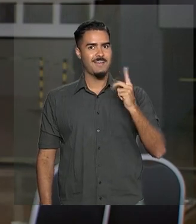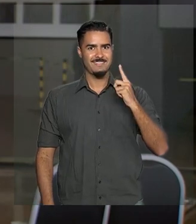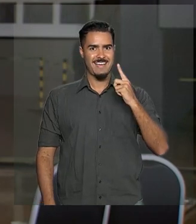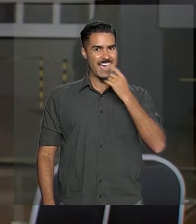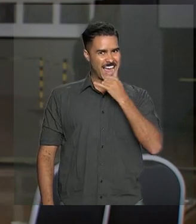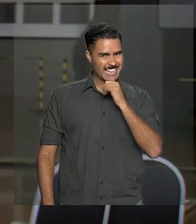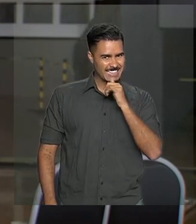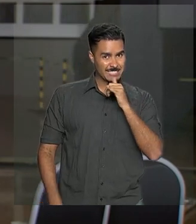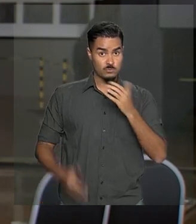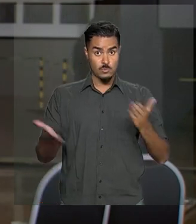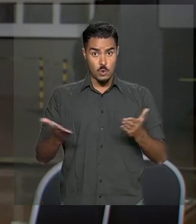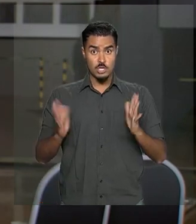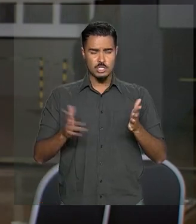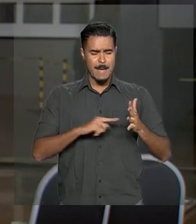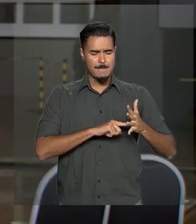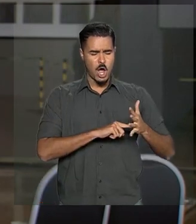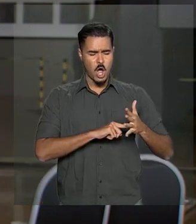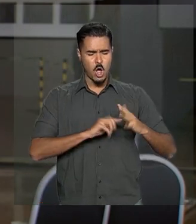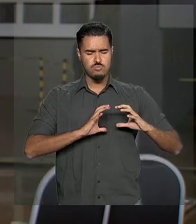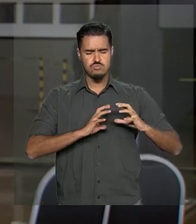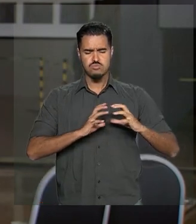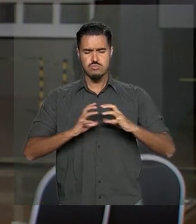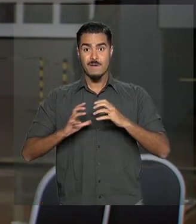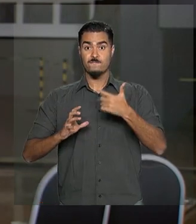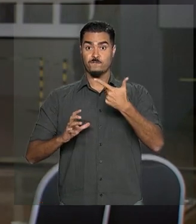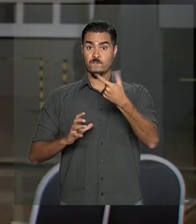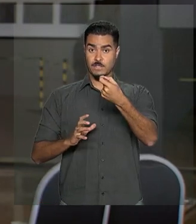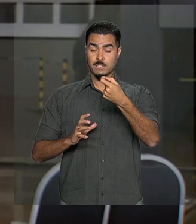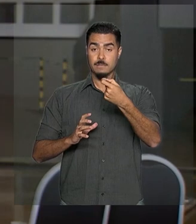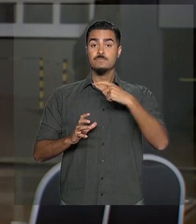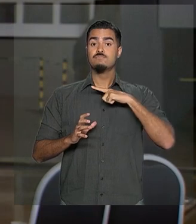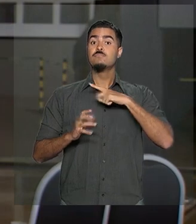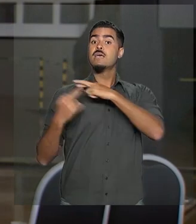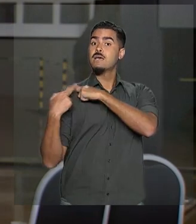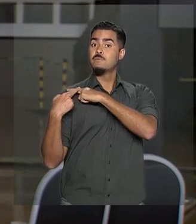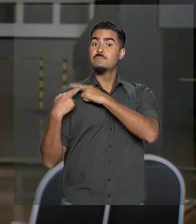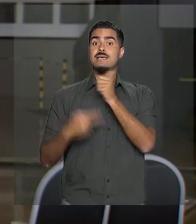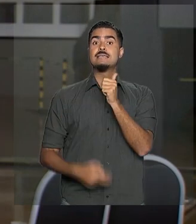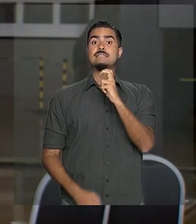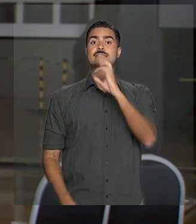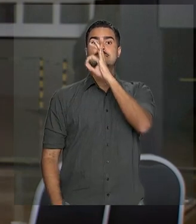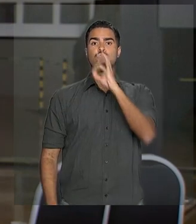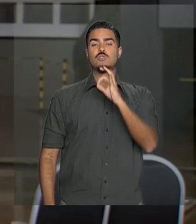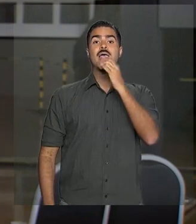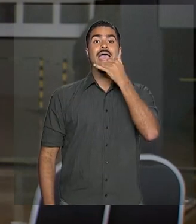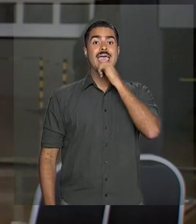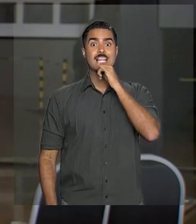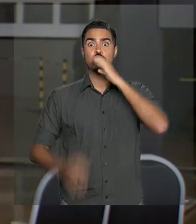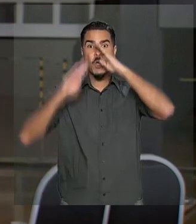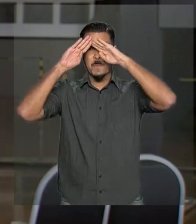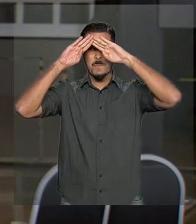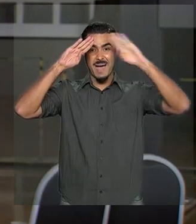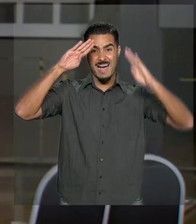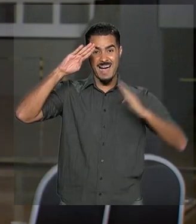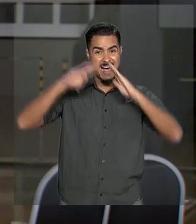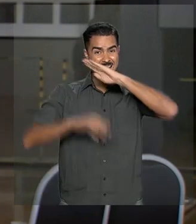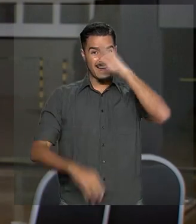com 20 geradoras, ela é responsável por 15% de toda a energia consumida no